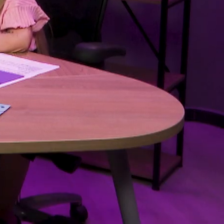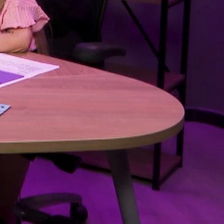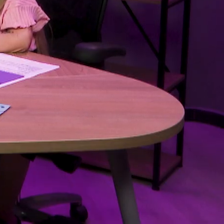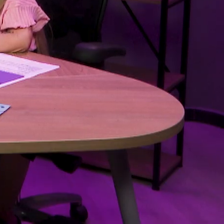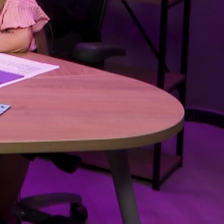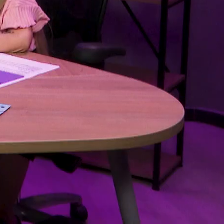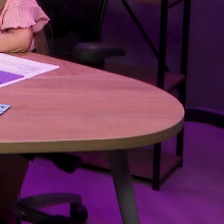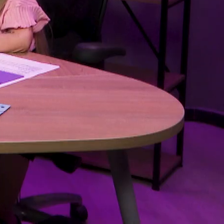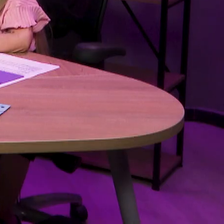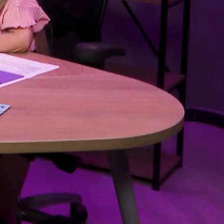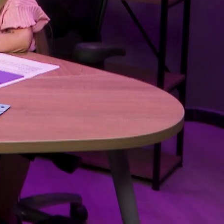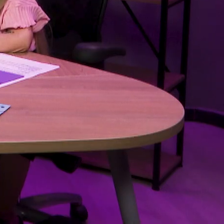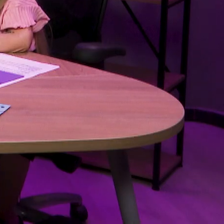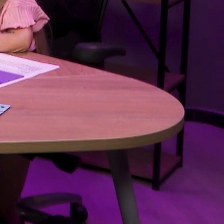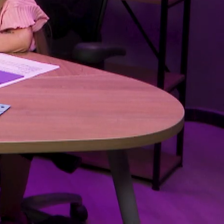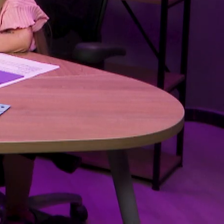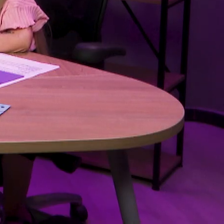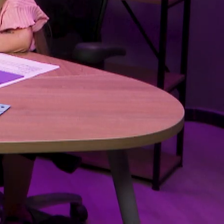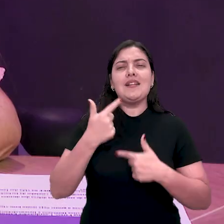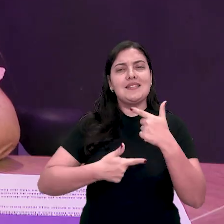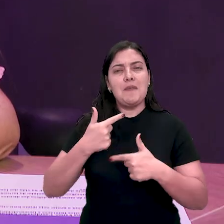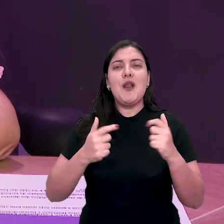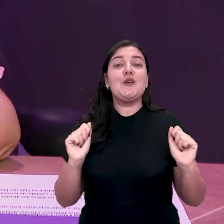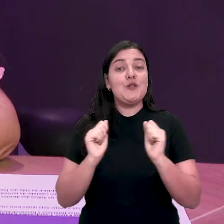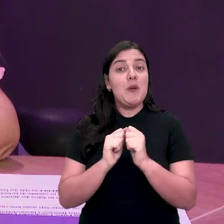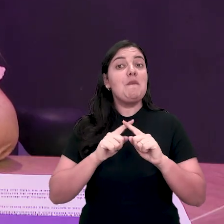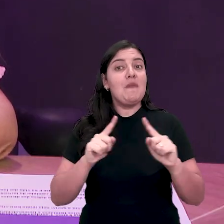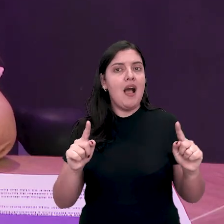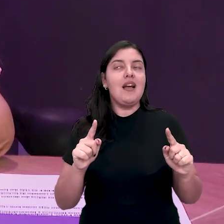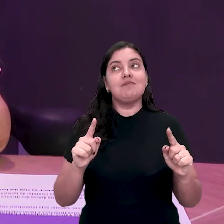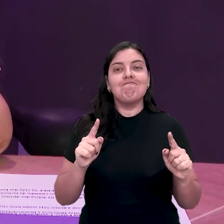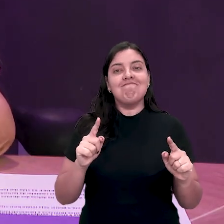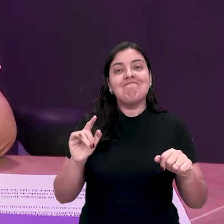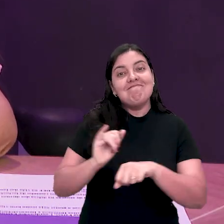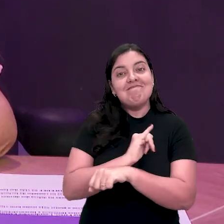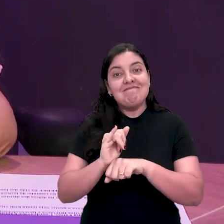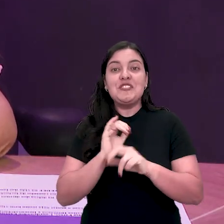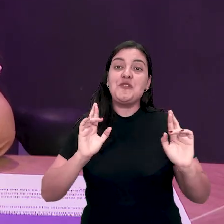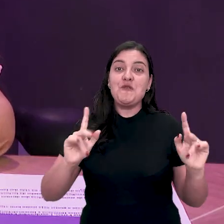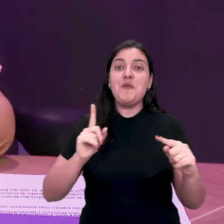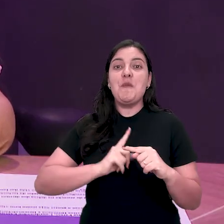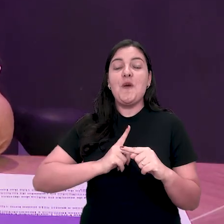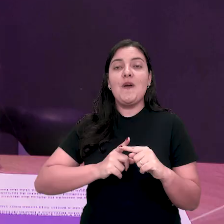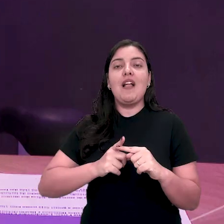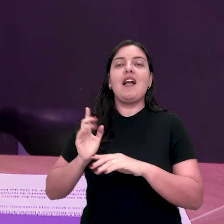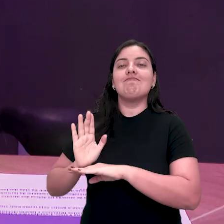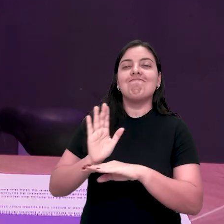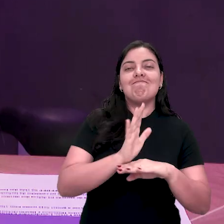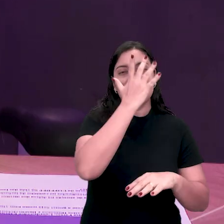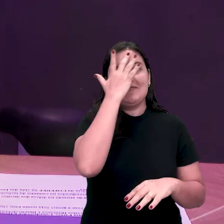representa muito bem. Quase que a gente trabalha junto, mas a gente também trabalha junto de uma maneira ou de outra, porque a gente faz muita